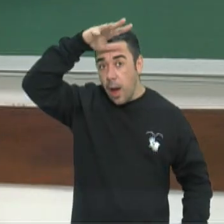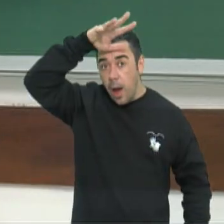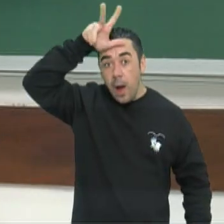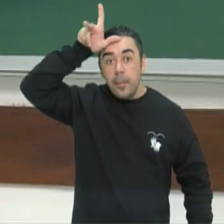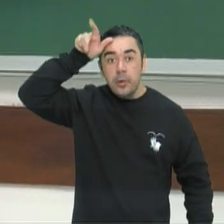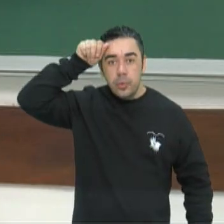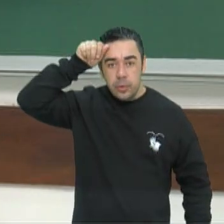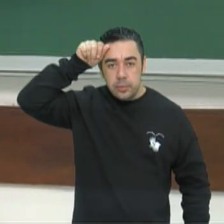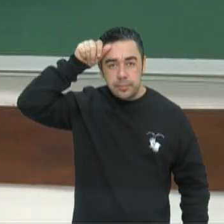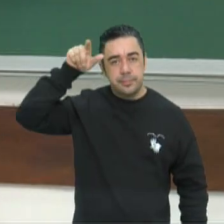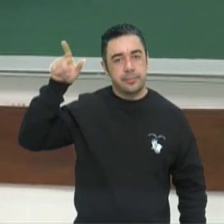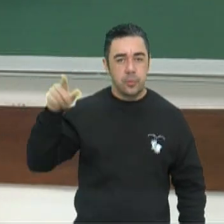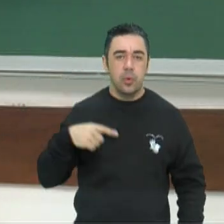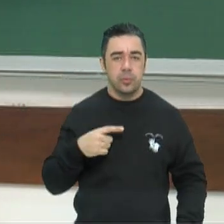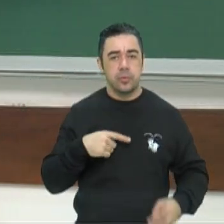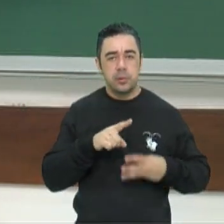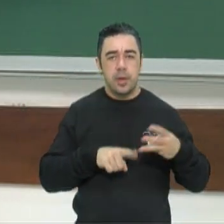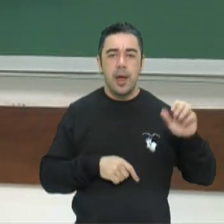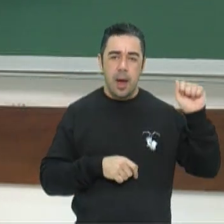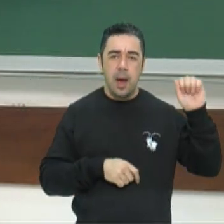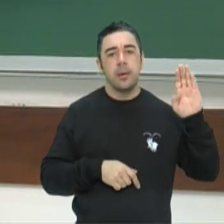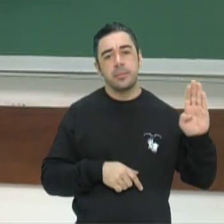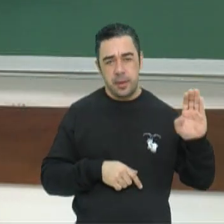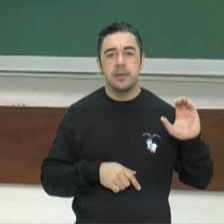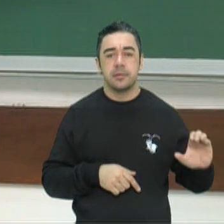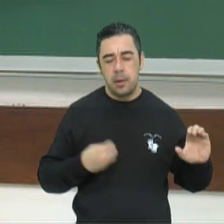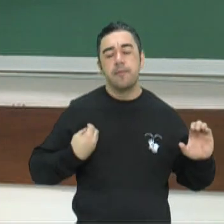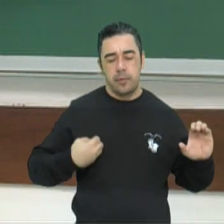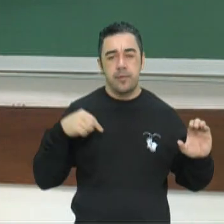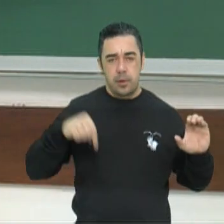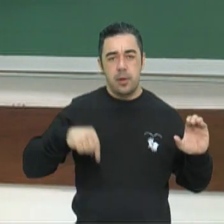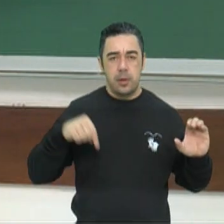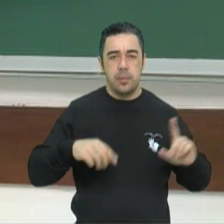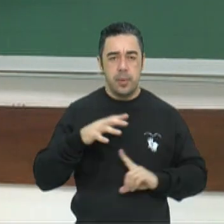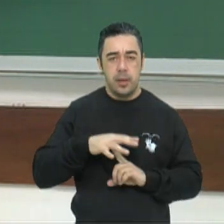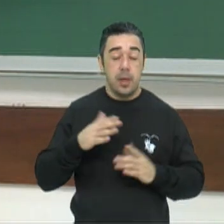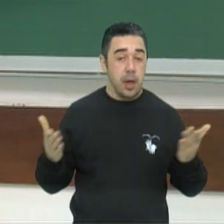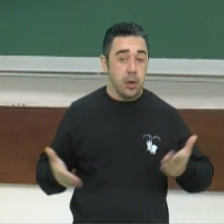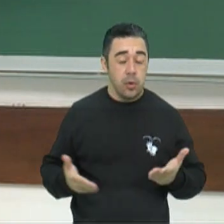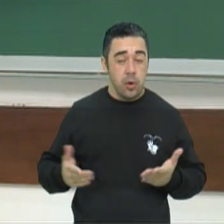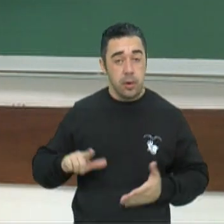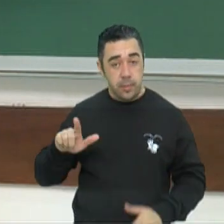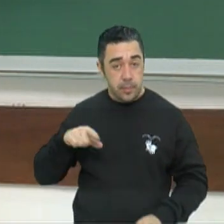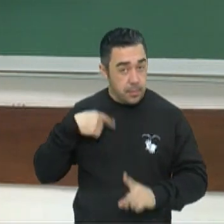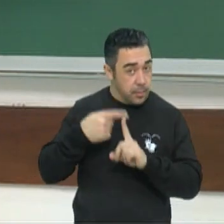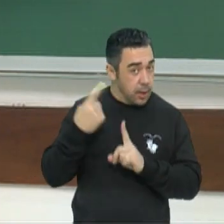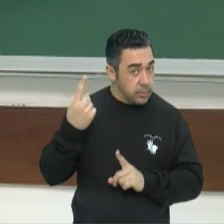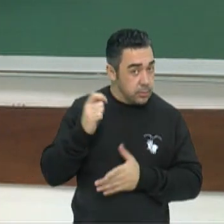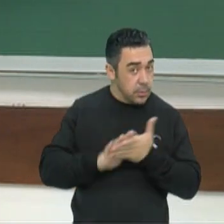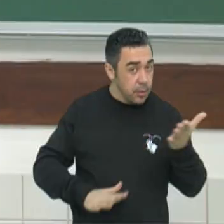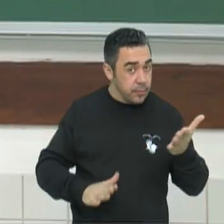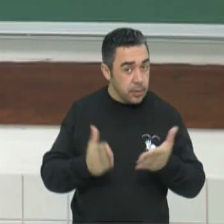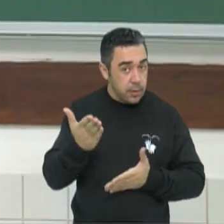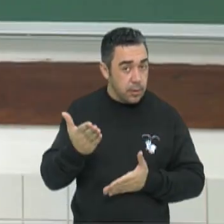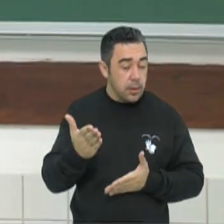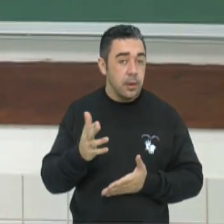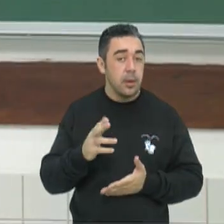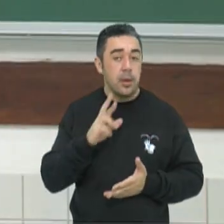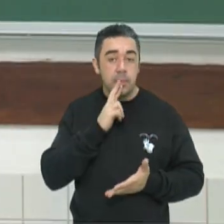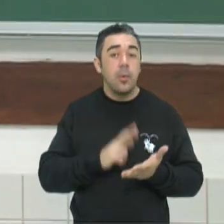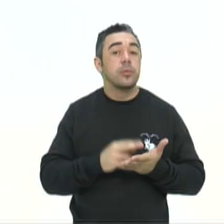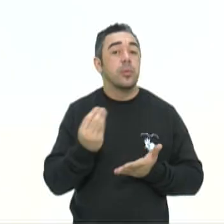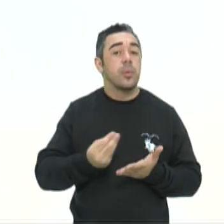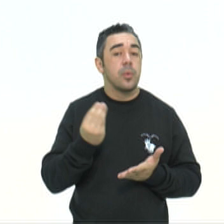nós já estudamos, Caigangue, Chetá e Guaranis habitaram o território paranaense. E agora, mais uma atividade. Essa atividade é a